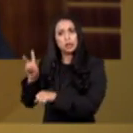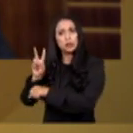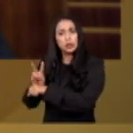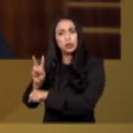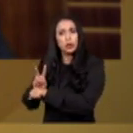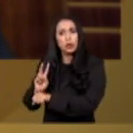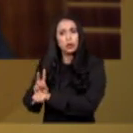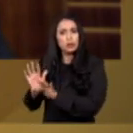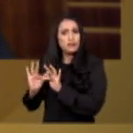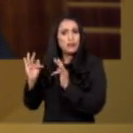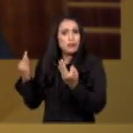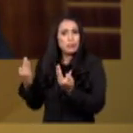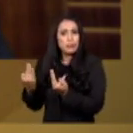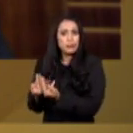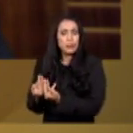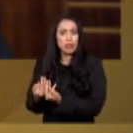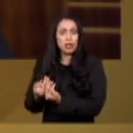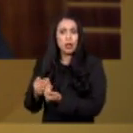sócio